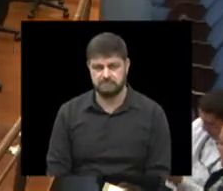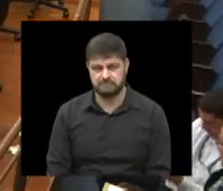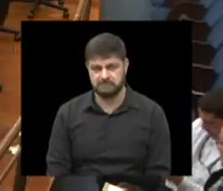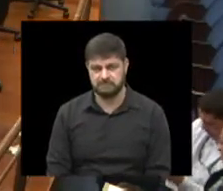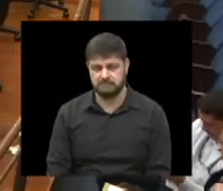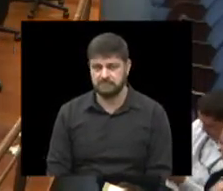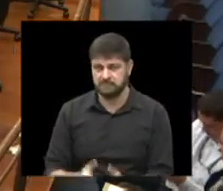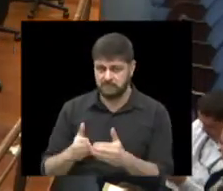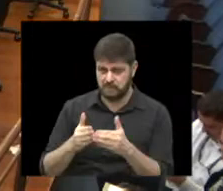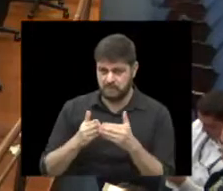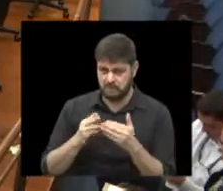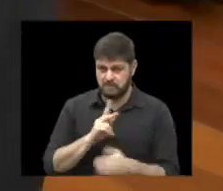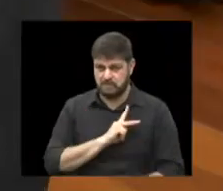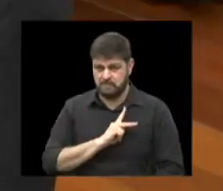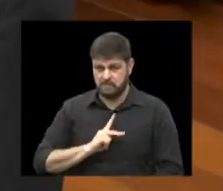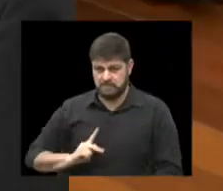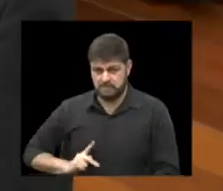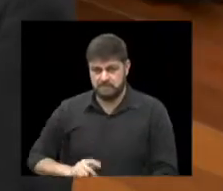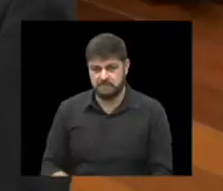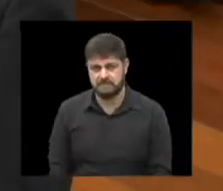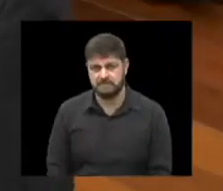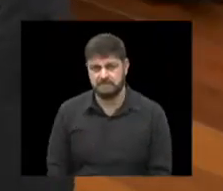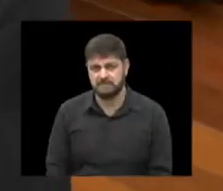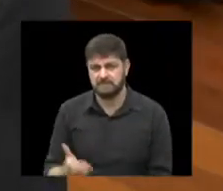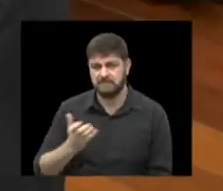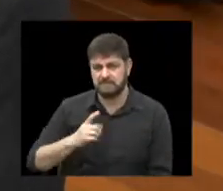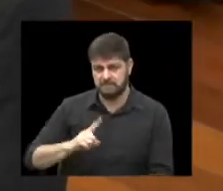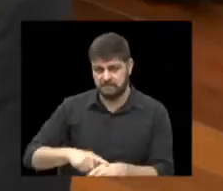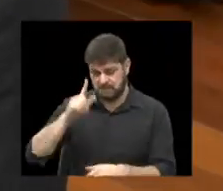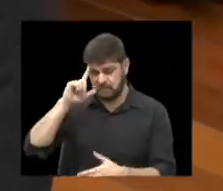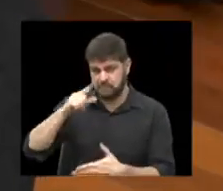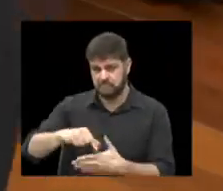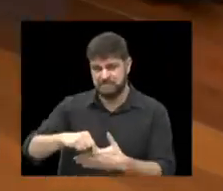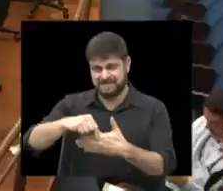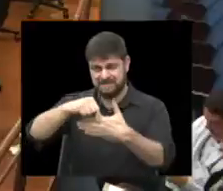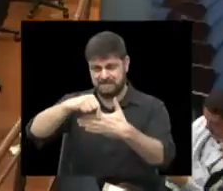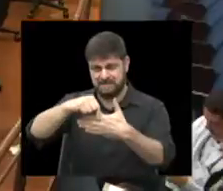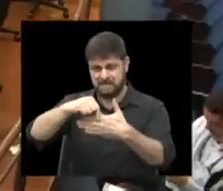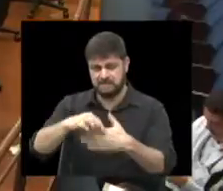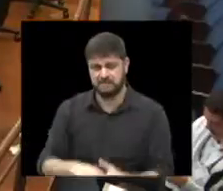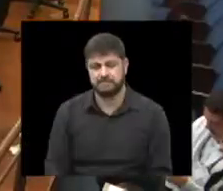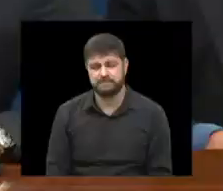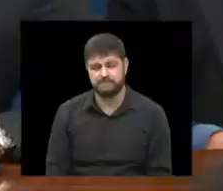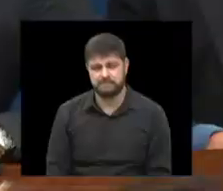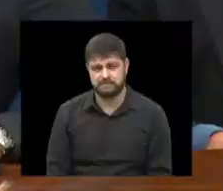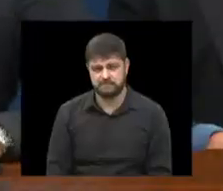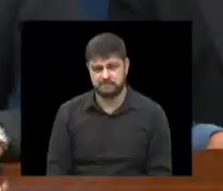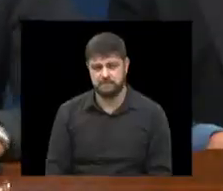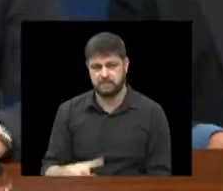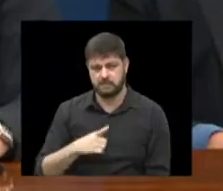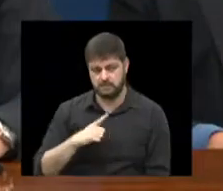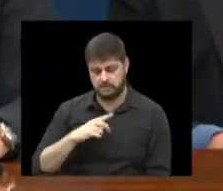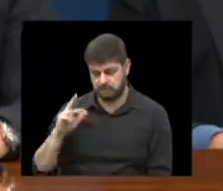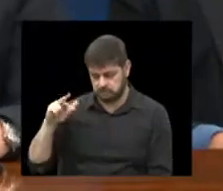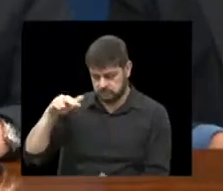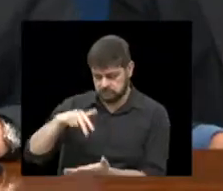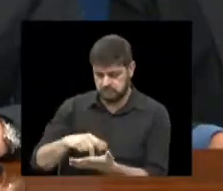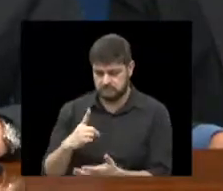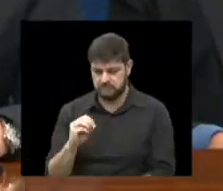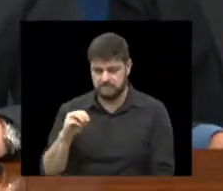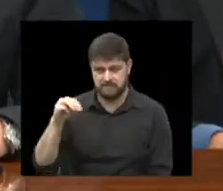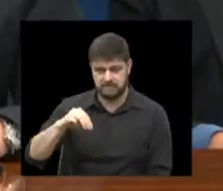Questão de ordem, presidente. Pela ordem, vereador Gustavo Peta. Gostaria de requerer tempo de liderança. Pois não, vereador, Vossa Excelência tem a tribuna por 10